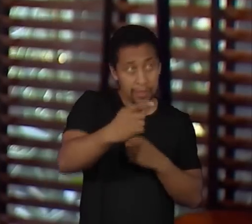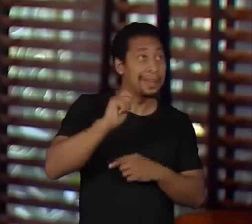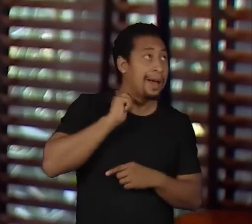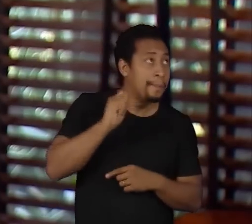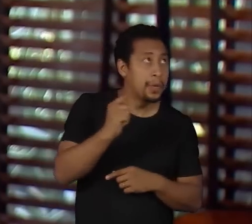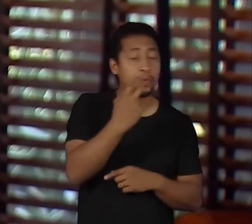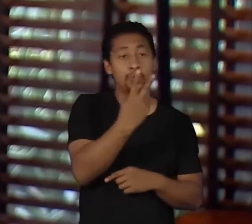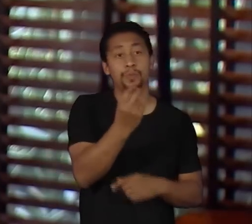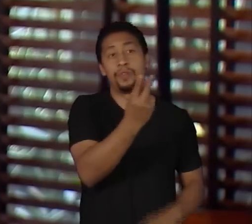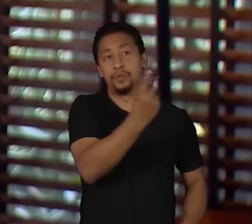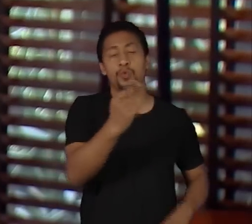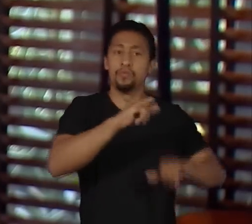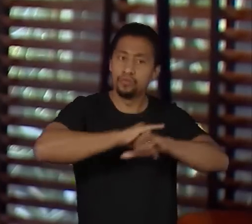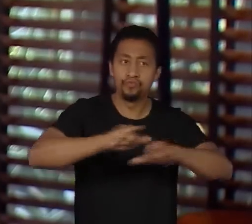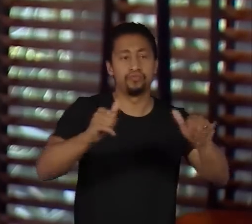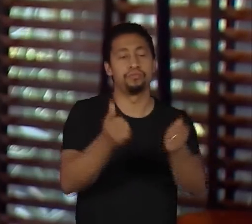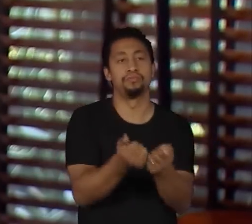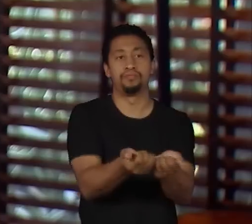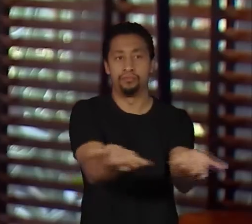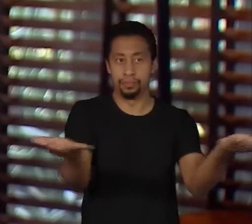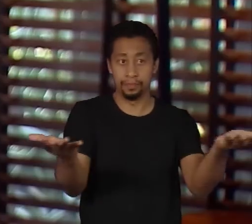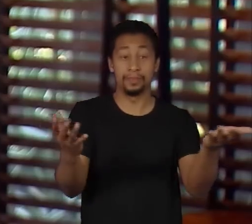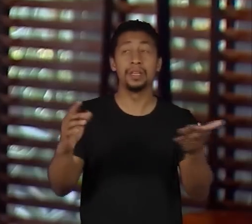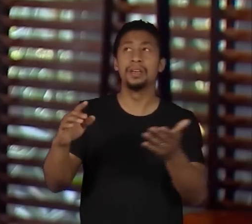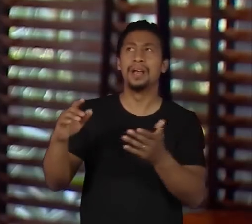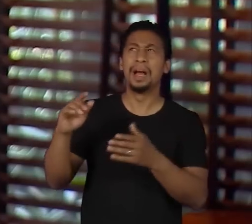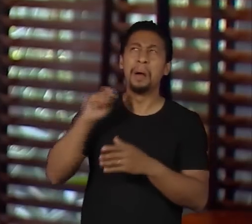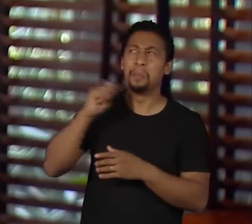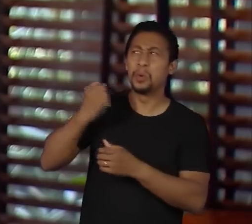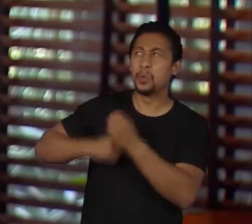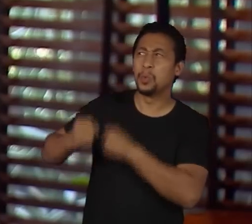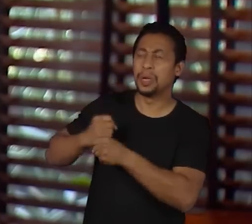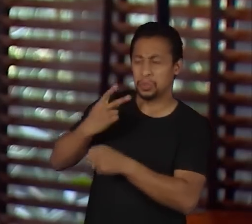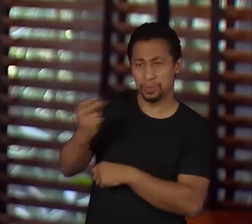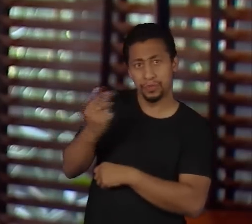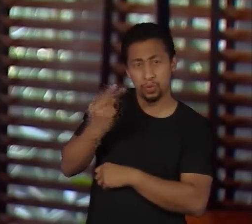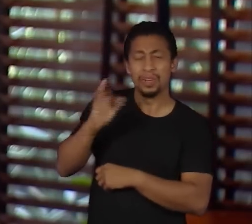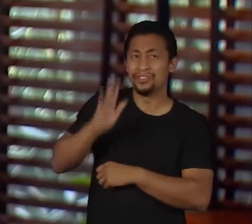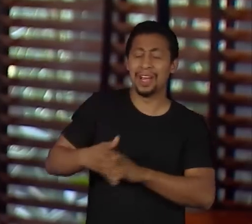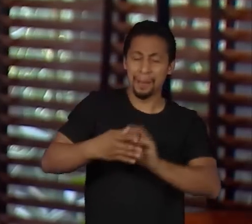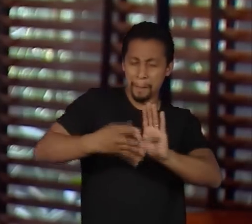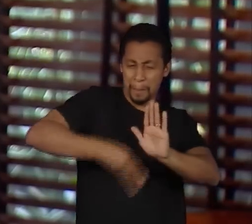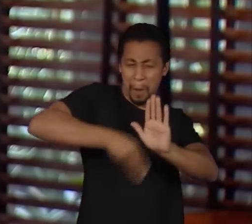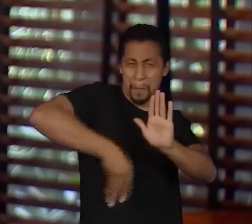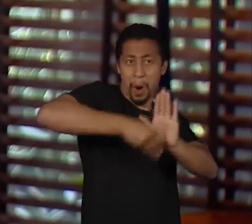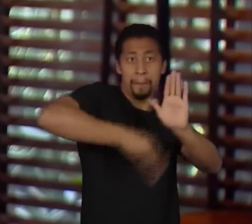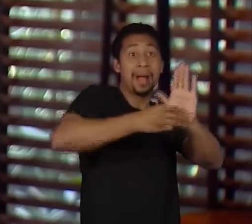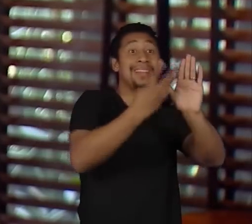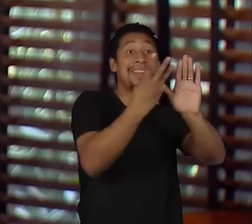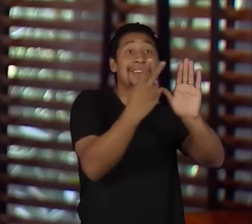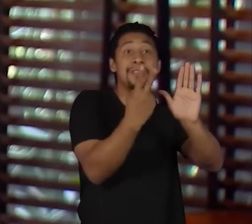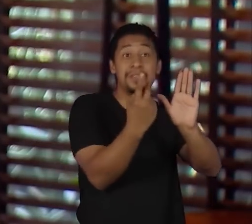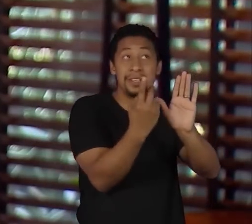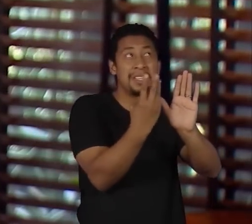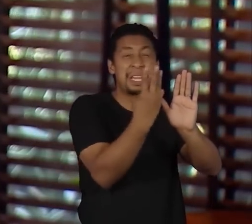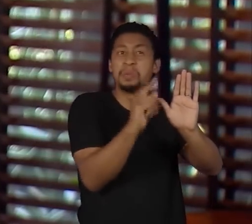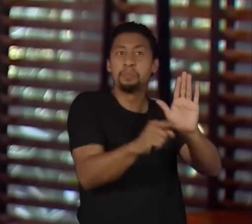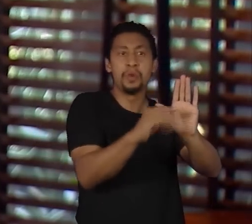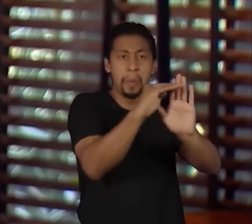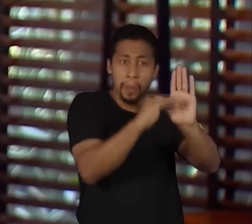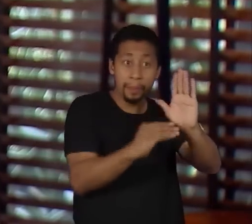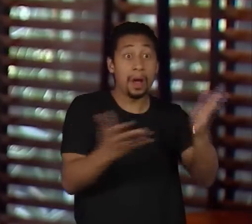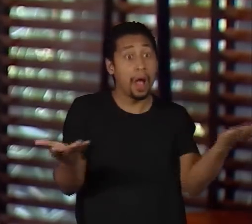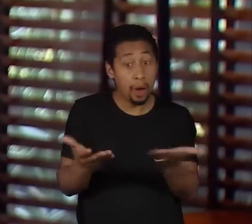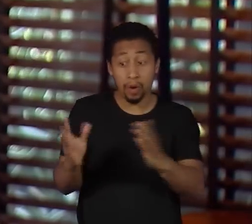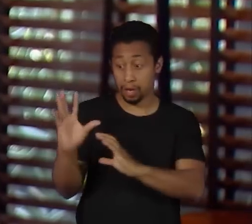Em novembro do ano passado já tinha 3.000 emendas, né? E agora com o ChatGPT já complicou a